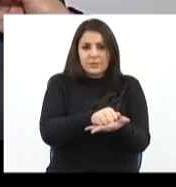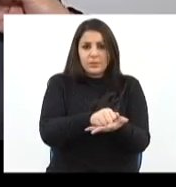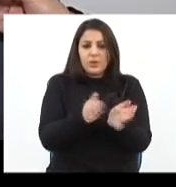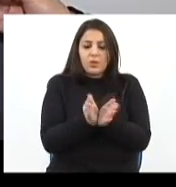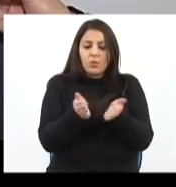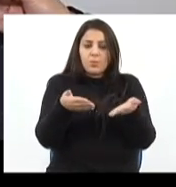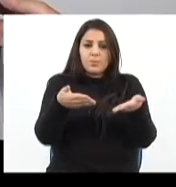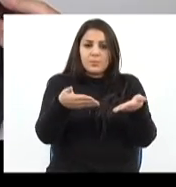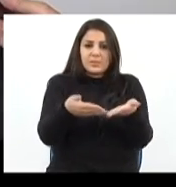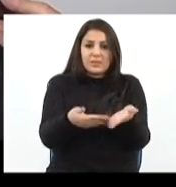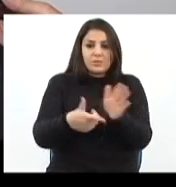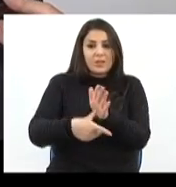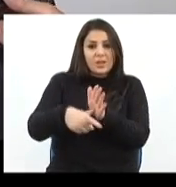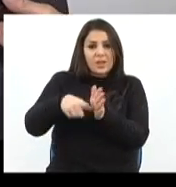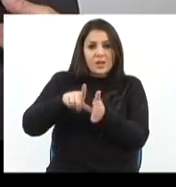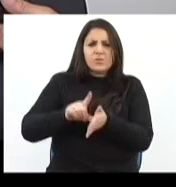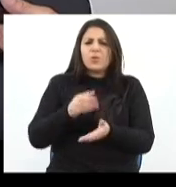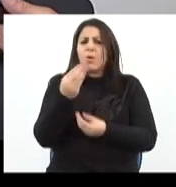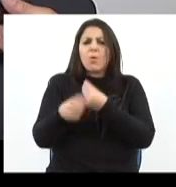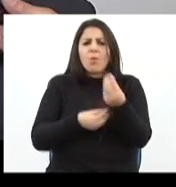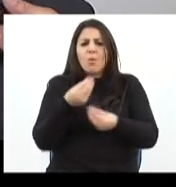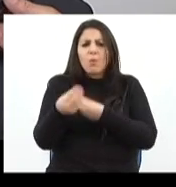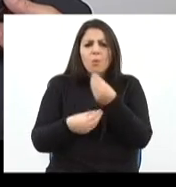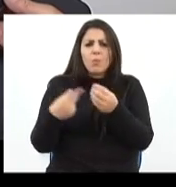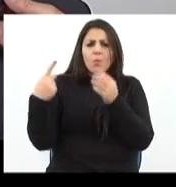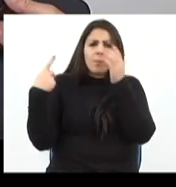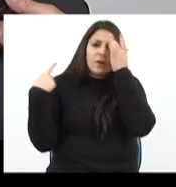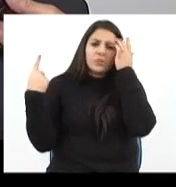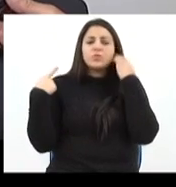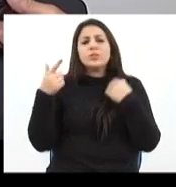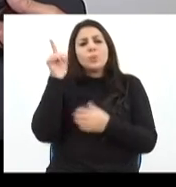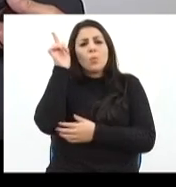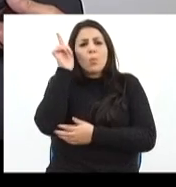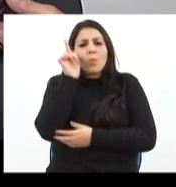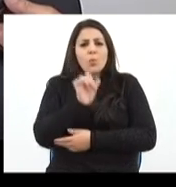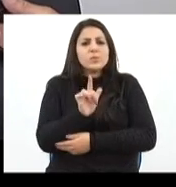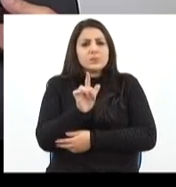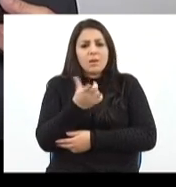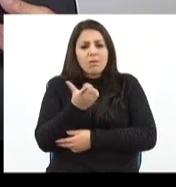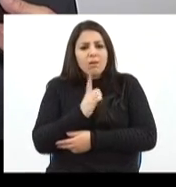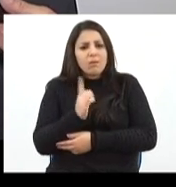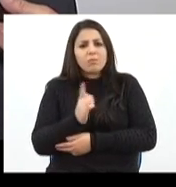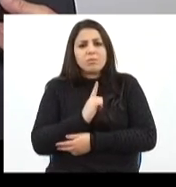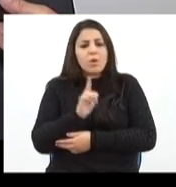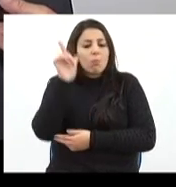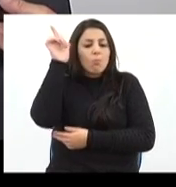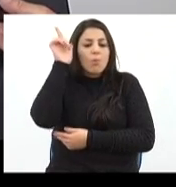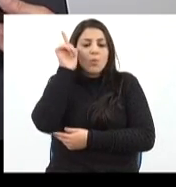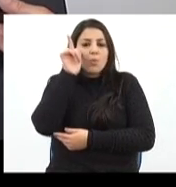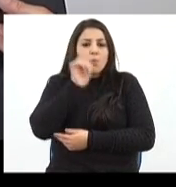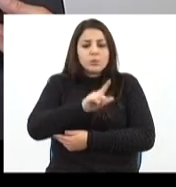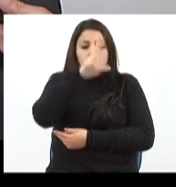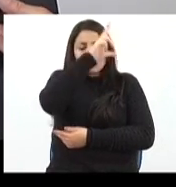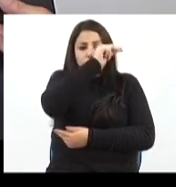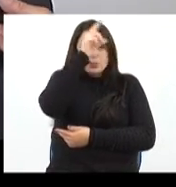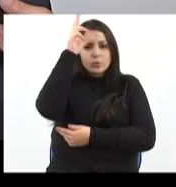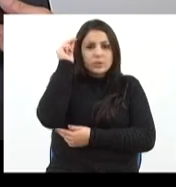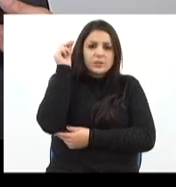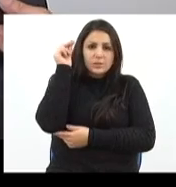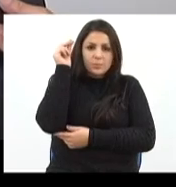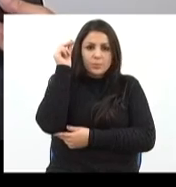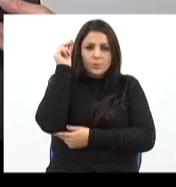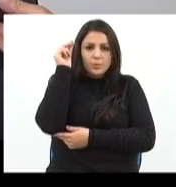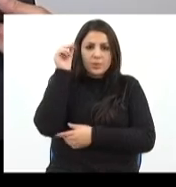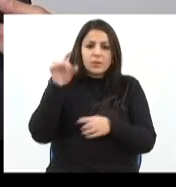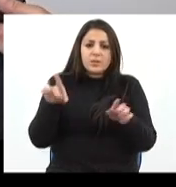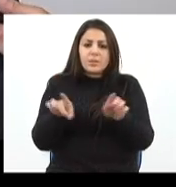provisória anterior. Então, como é que um partido consegue ter alguma conquista no município quando aceita